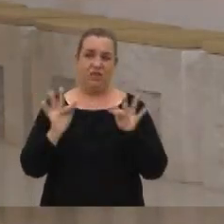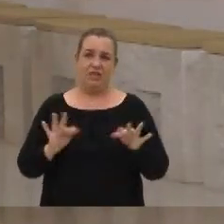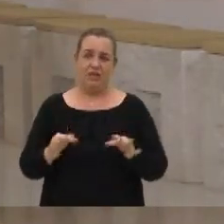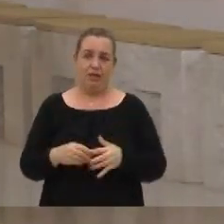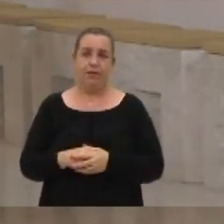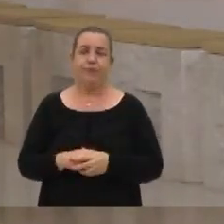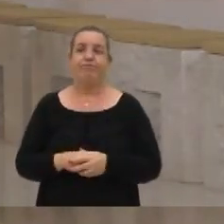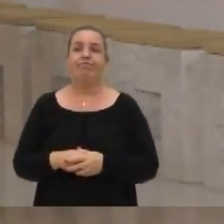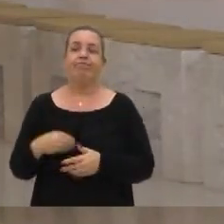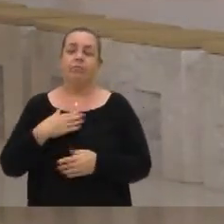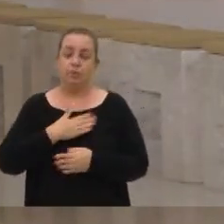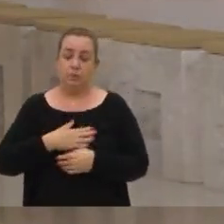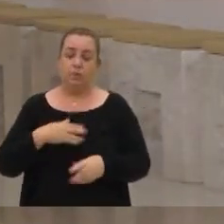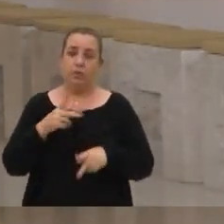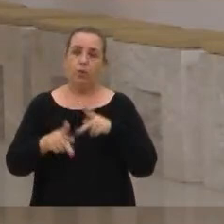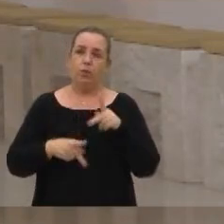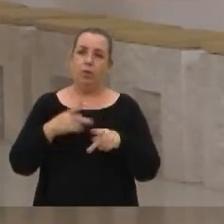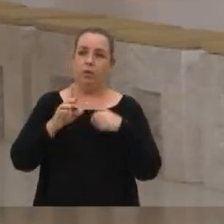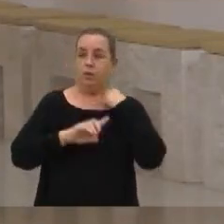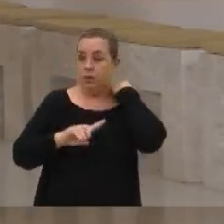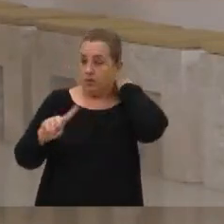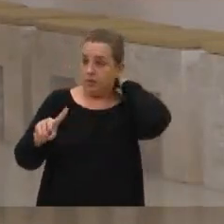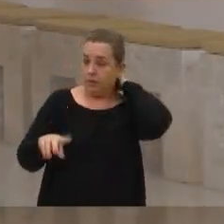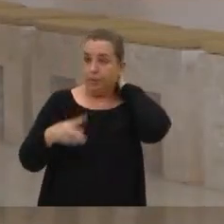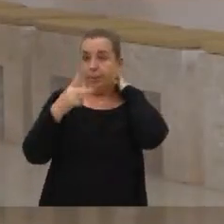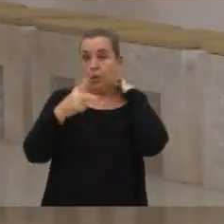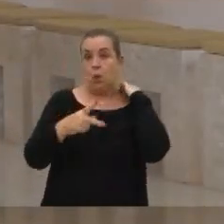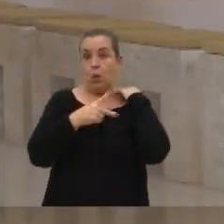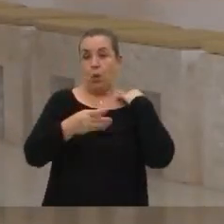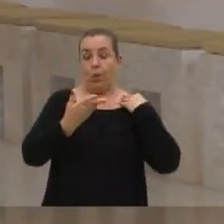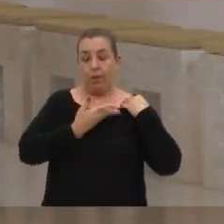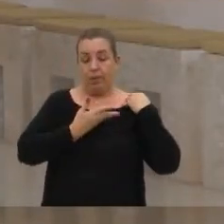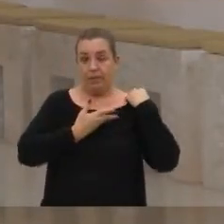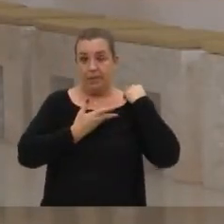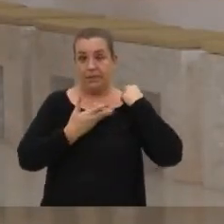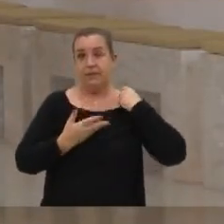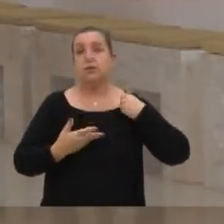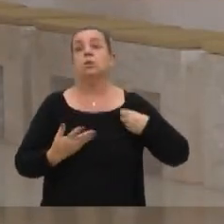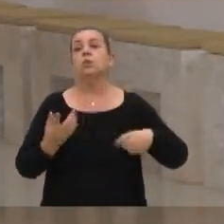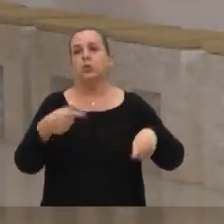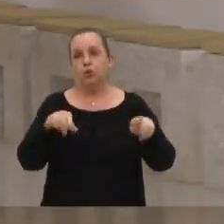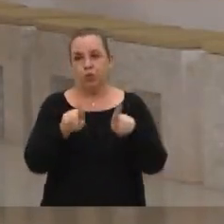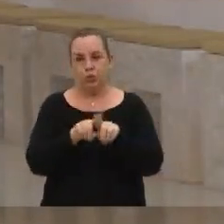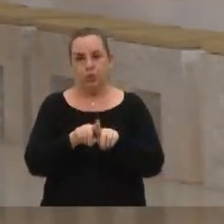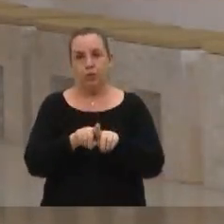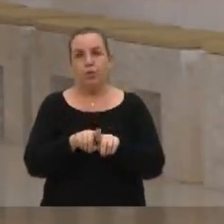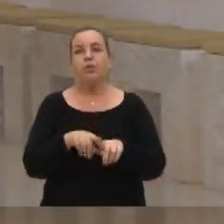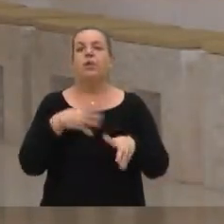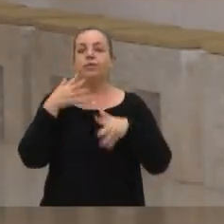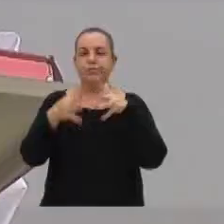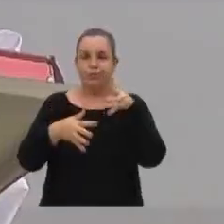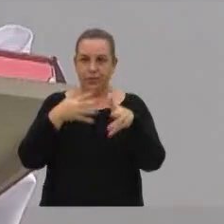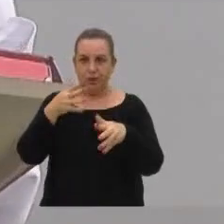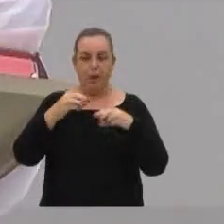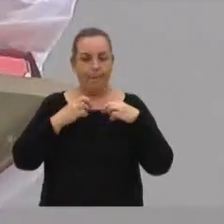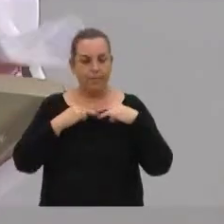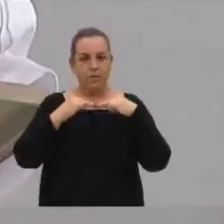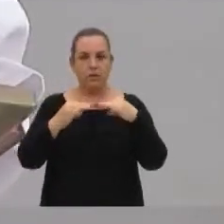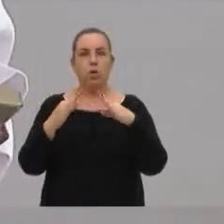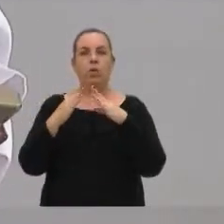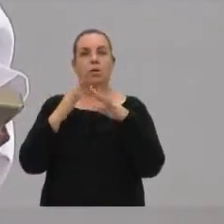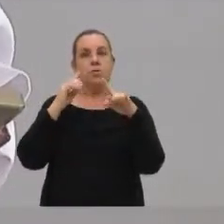Querido povo de Deus, o Papa Francisco mais uma vez repete: a missão da